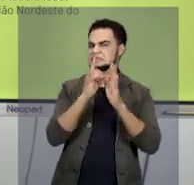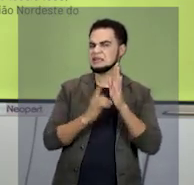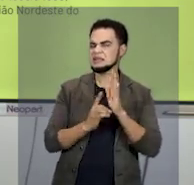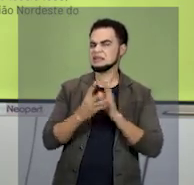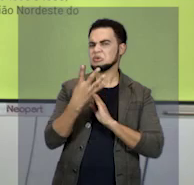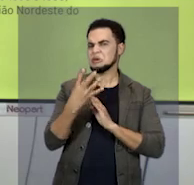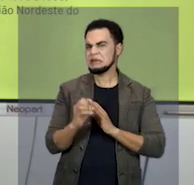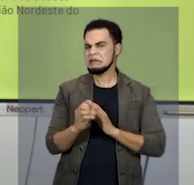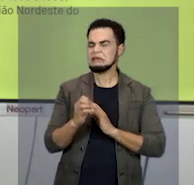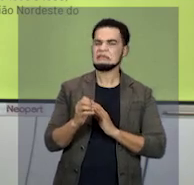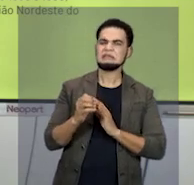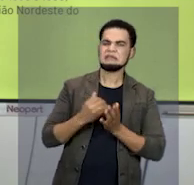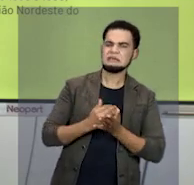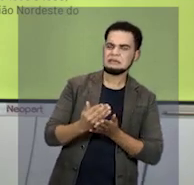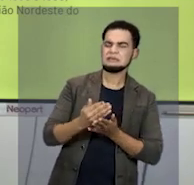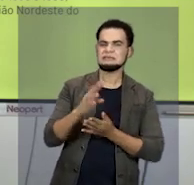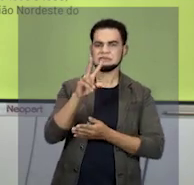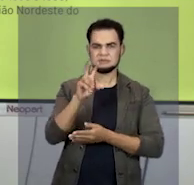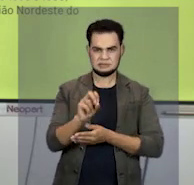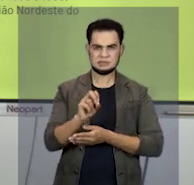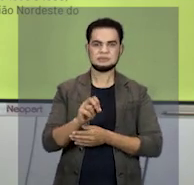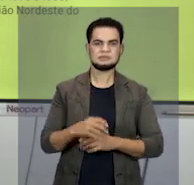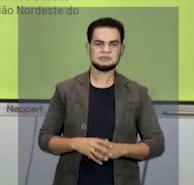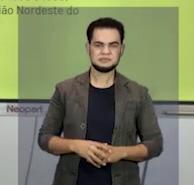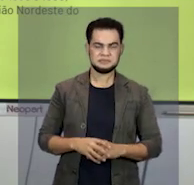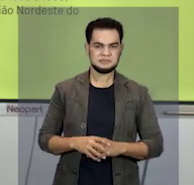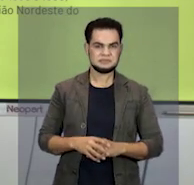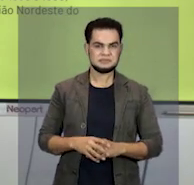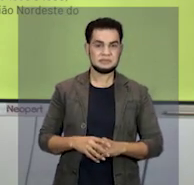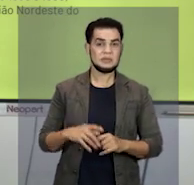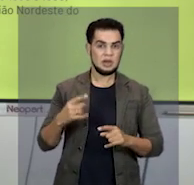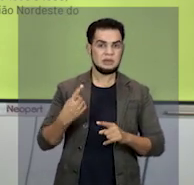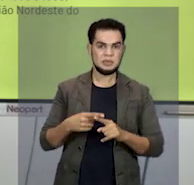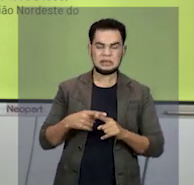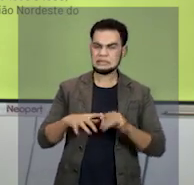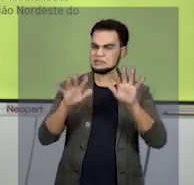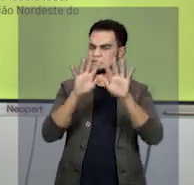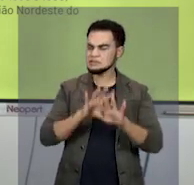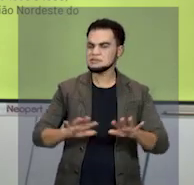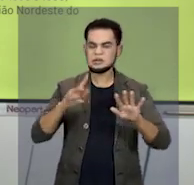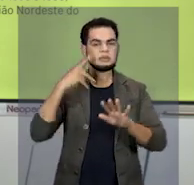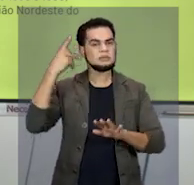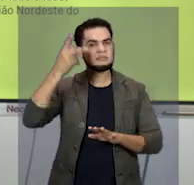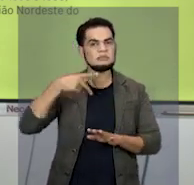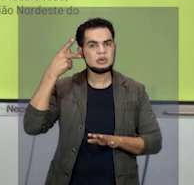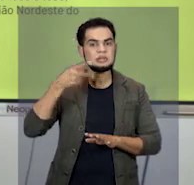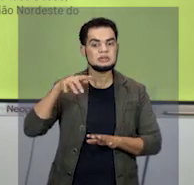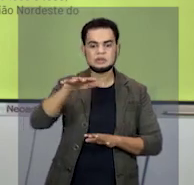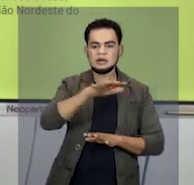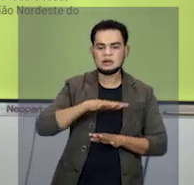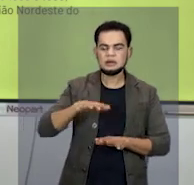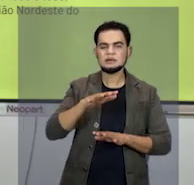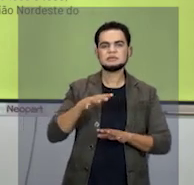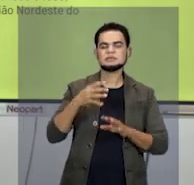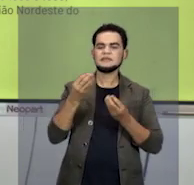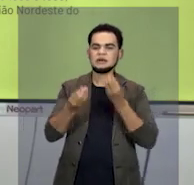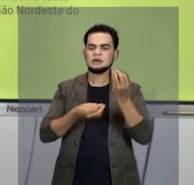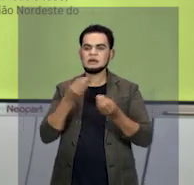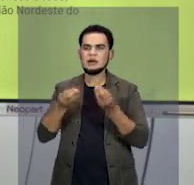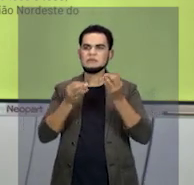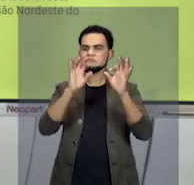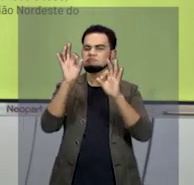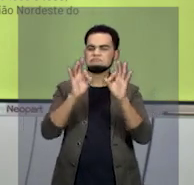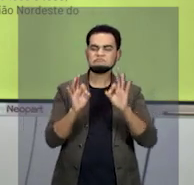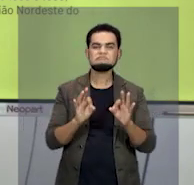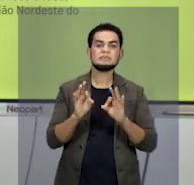de 50, né? O cenário político social ideal para a expansão e consolidação das mesmas só ocorreu